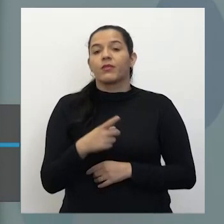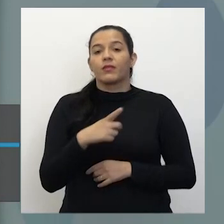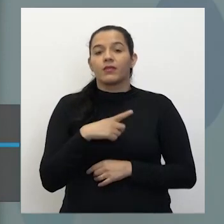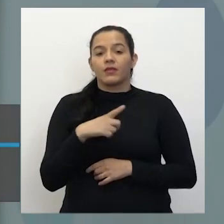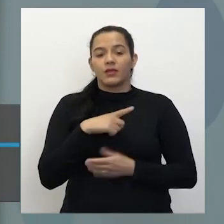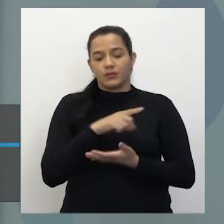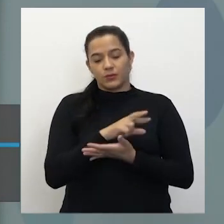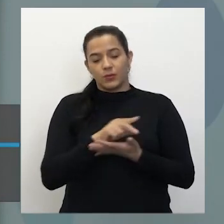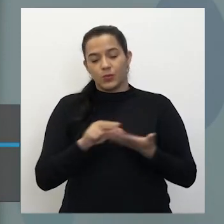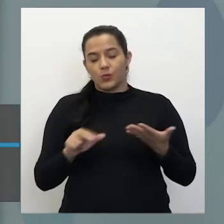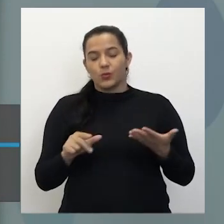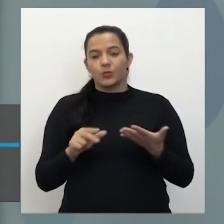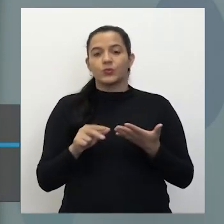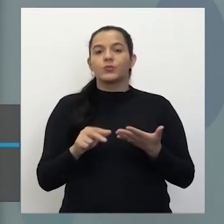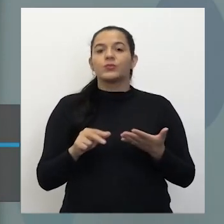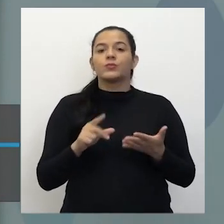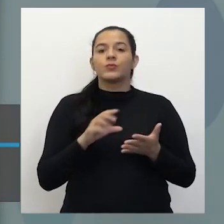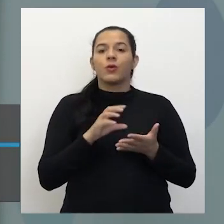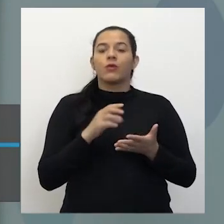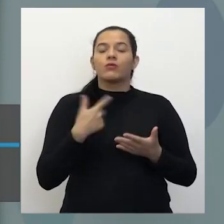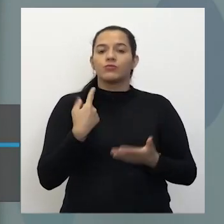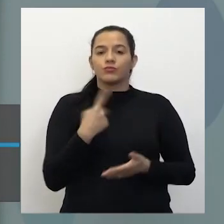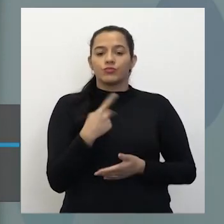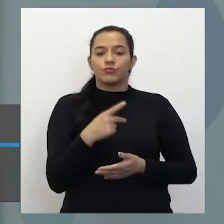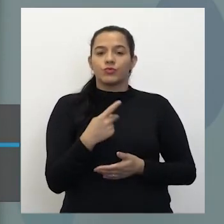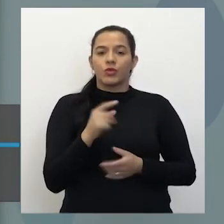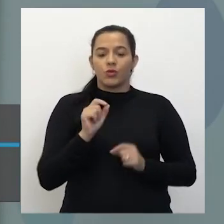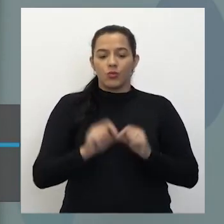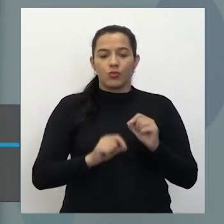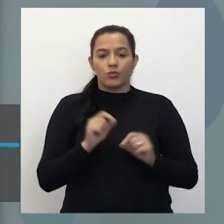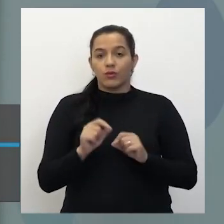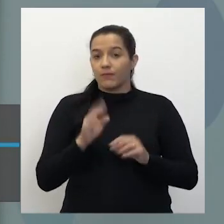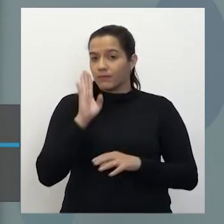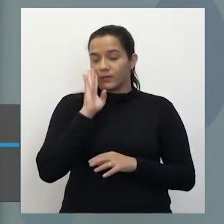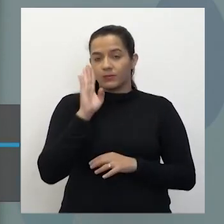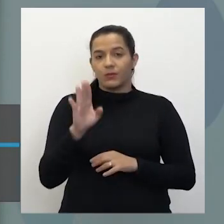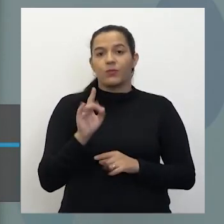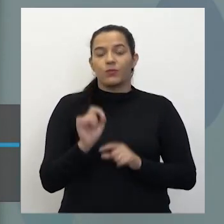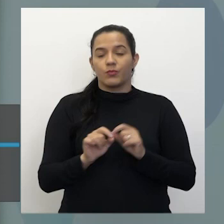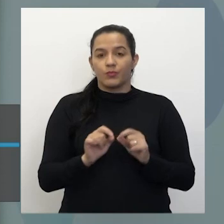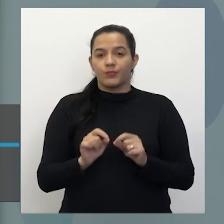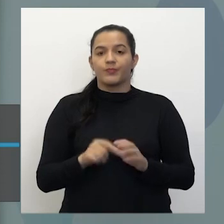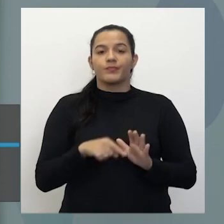todos os aspectos, né? Muito a aprender, mas sobre slam e esse tipo de arte, principalmente.